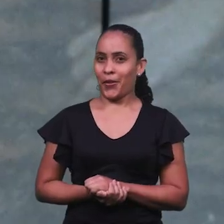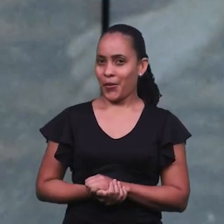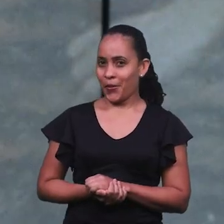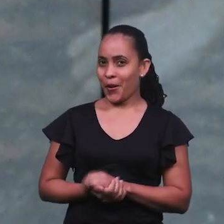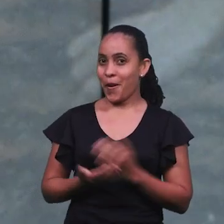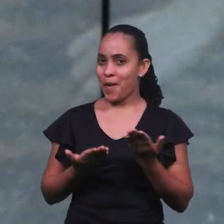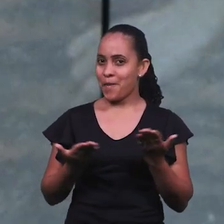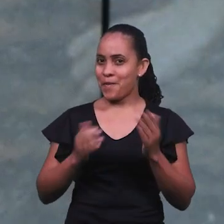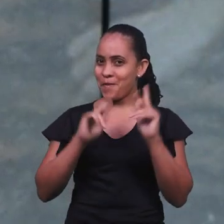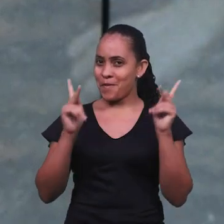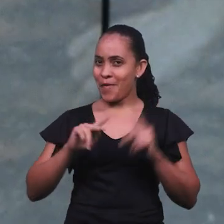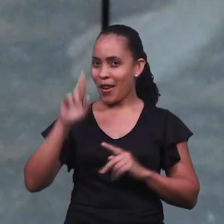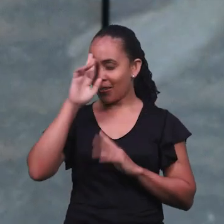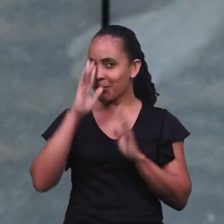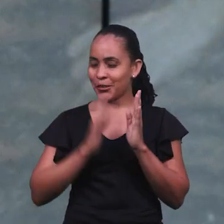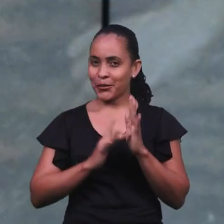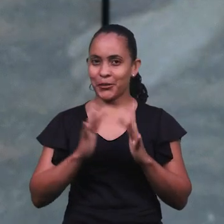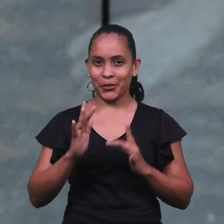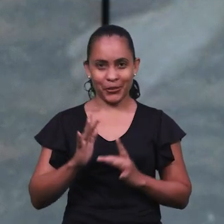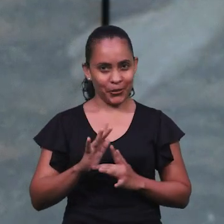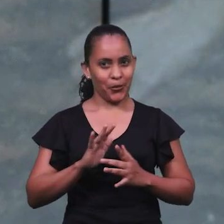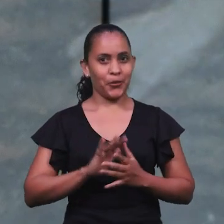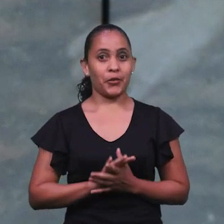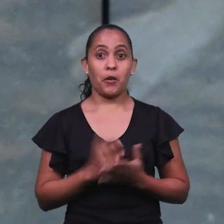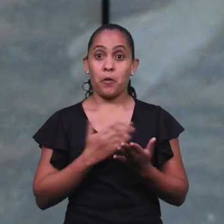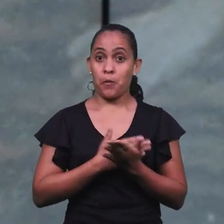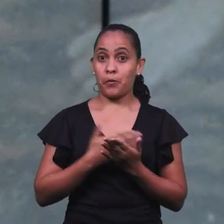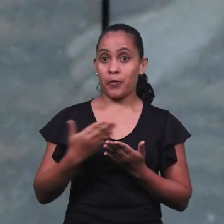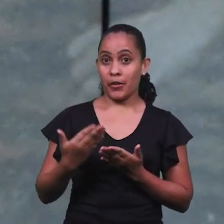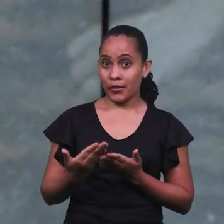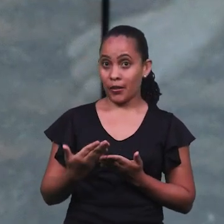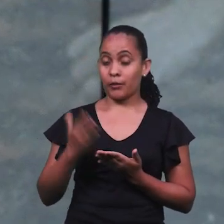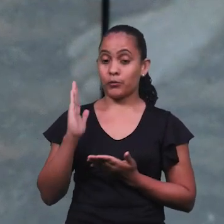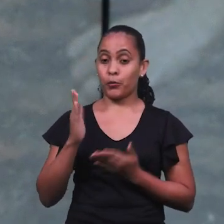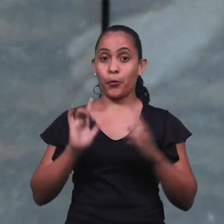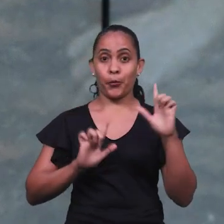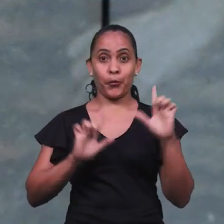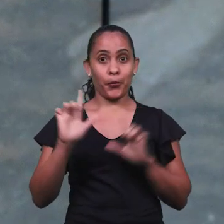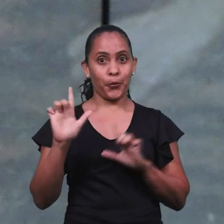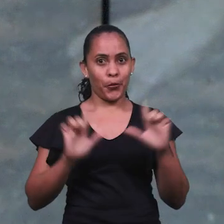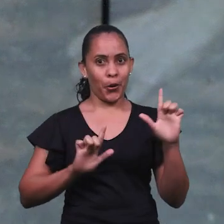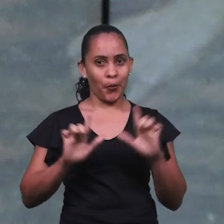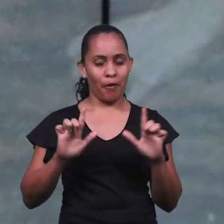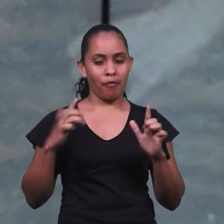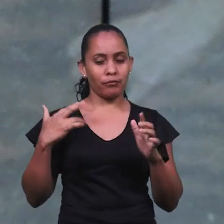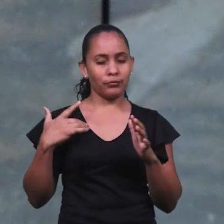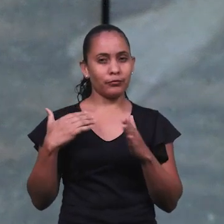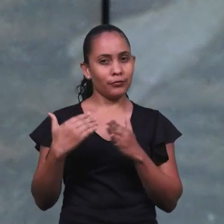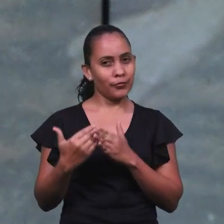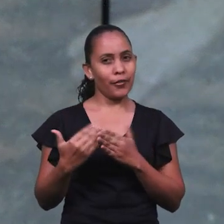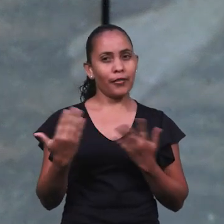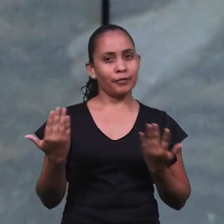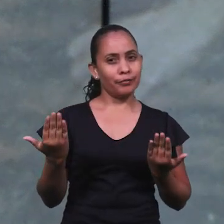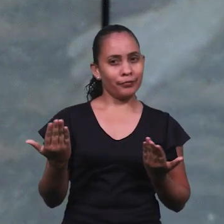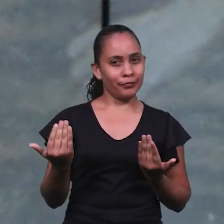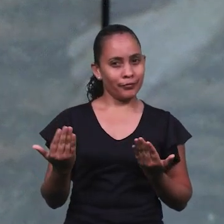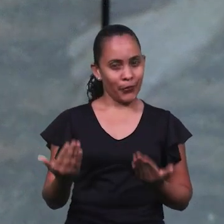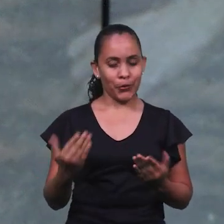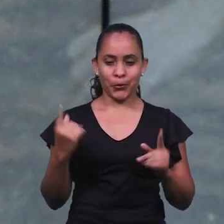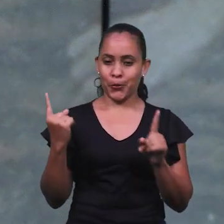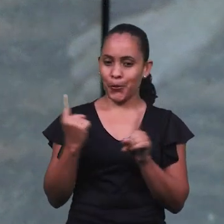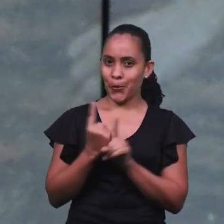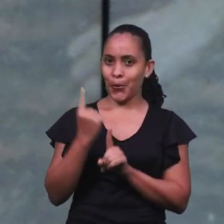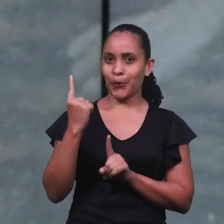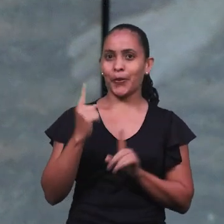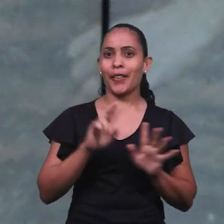Fala, jovem, a paz do Senhor Jesus. Estamos começando mais uma edição do programa Os Dias da Minha Mocidade, nosso encontro